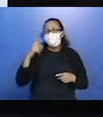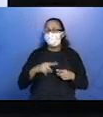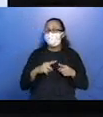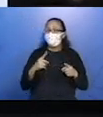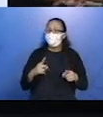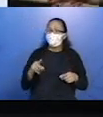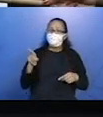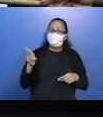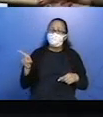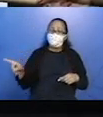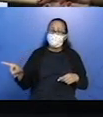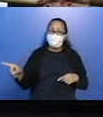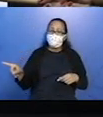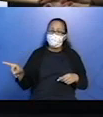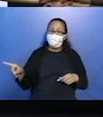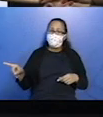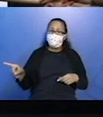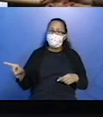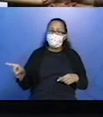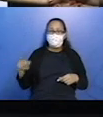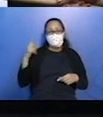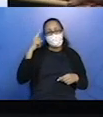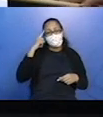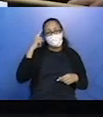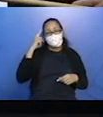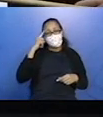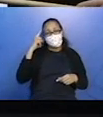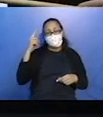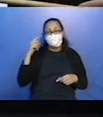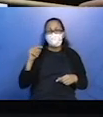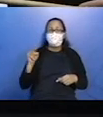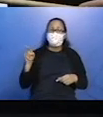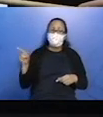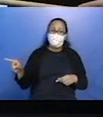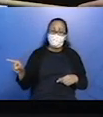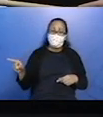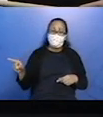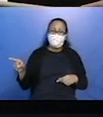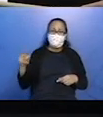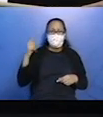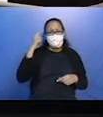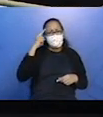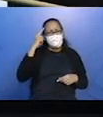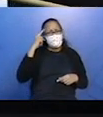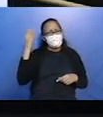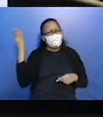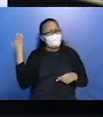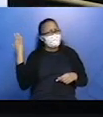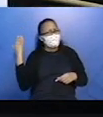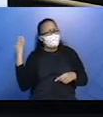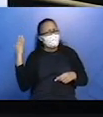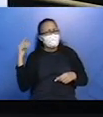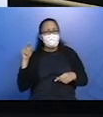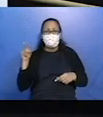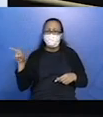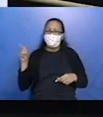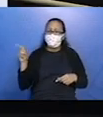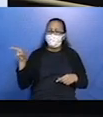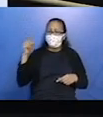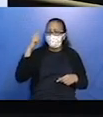conjugação. Ele pensa, ele pensou,